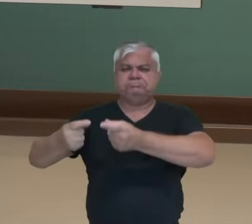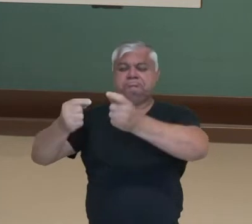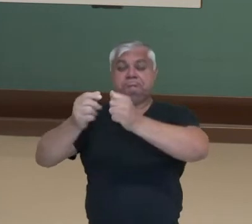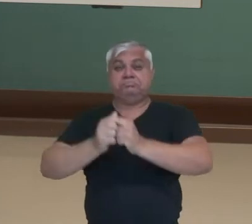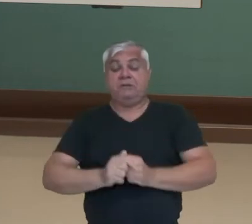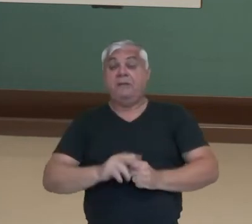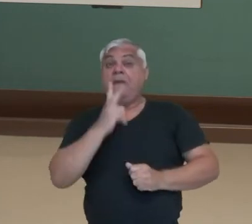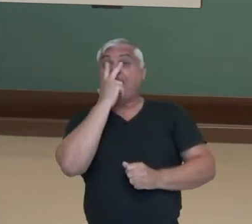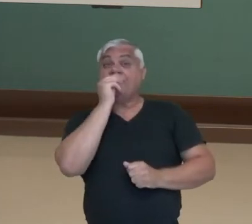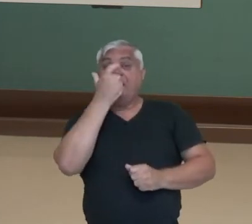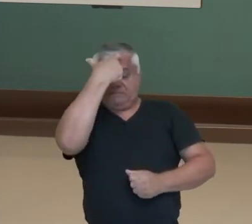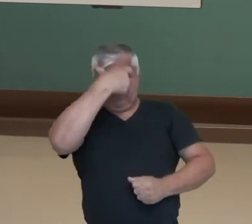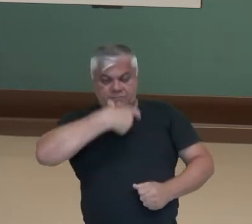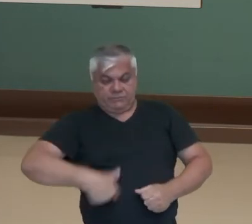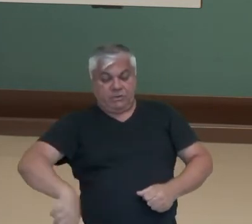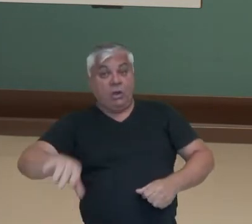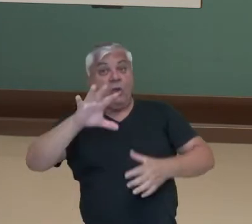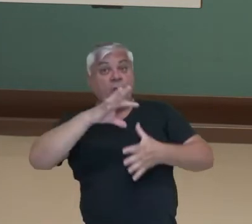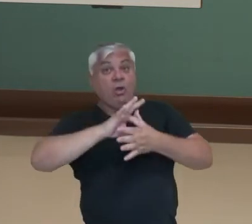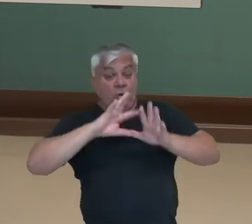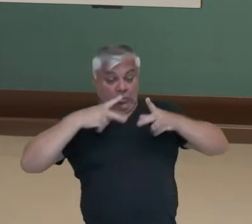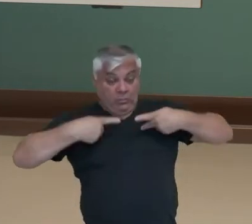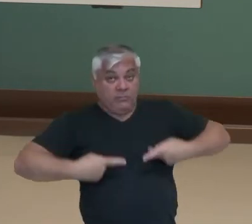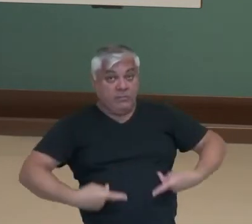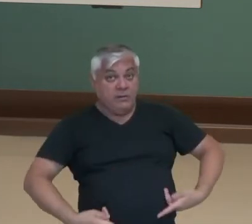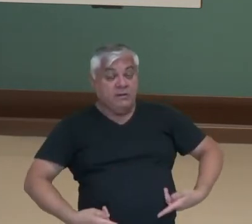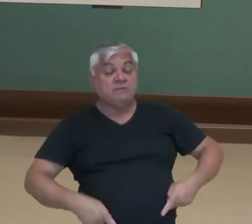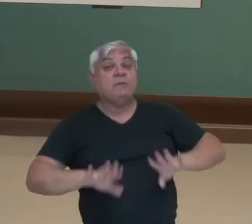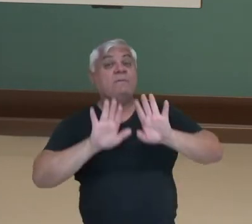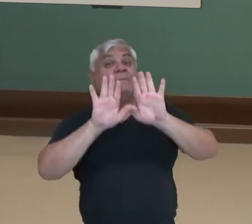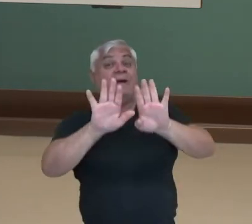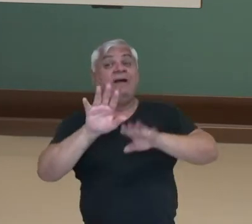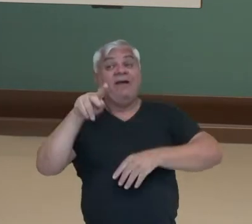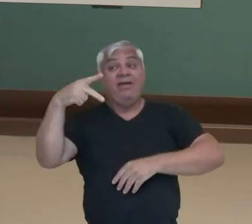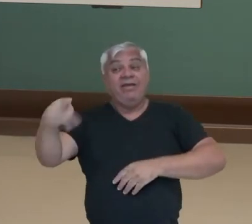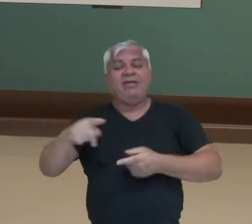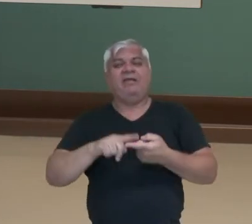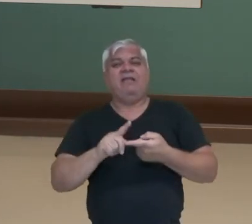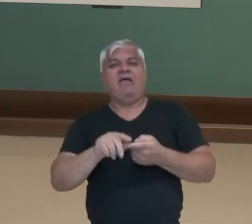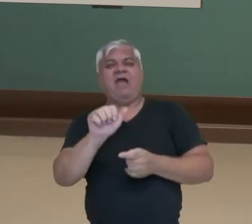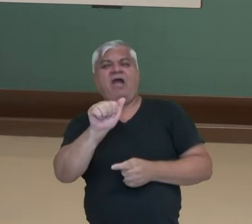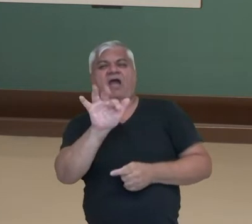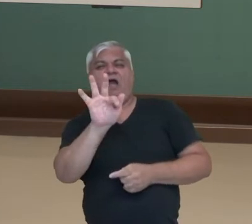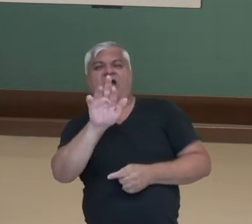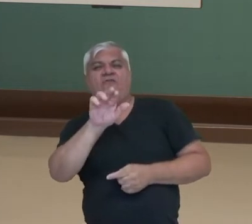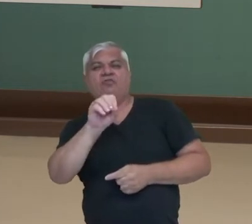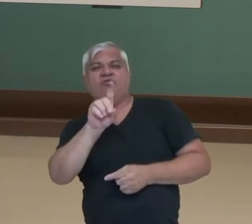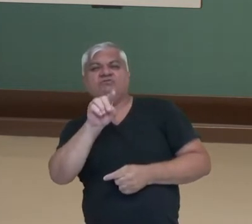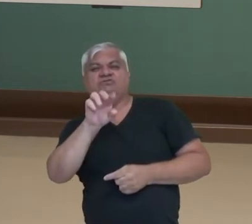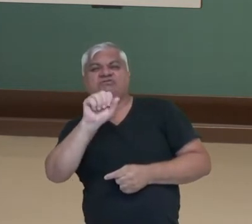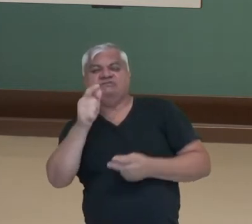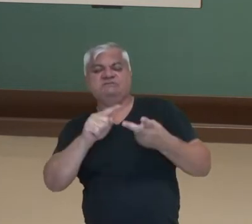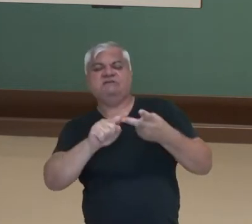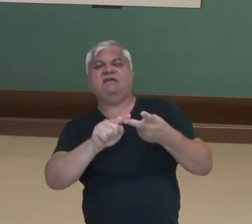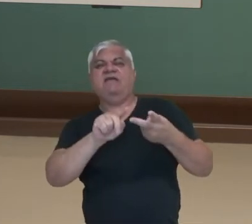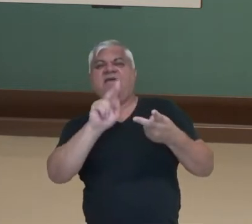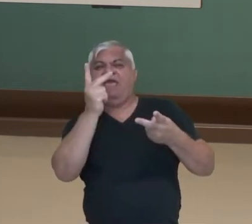humanos. E esses deuses, né? Zeus, enfim, Afrodite, Hermes, eles acabam tendo